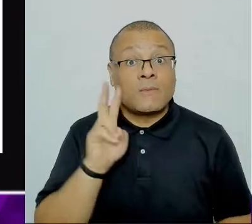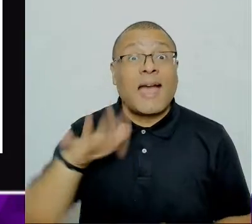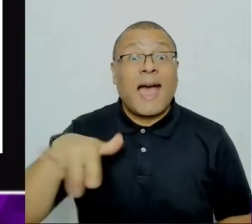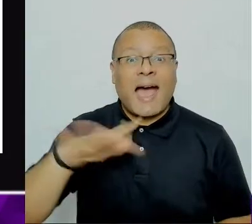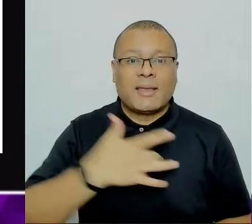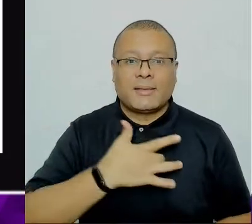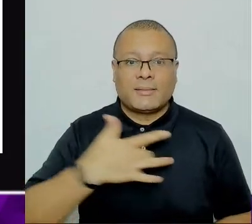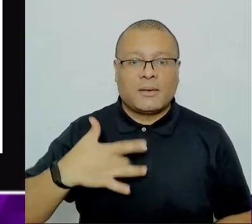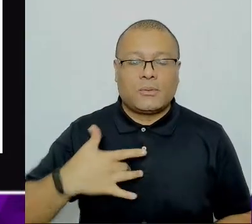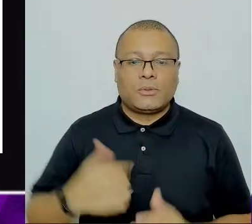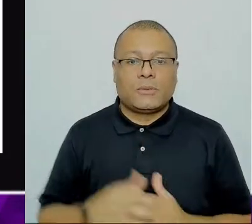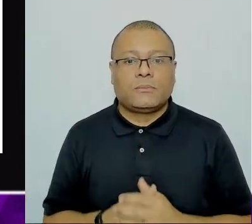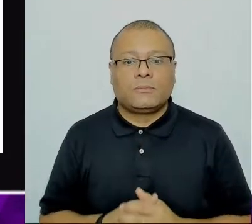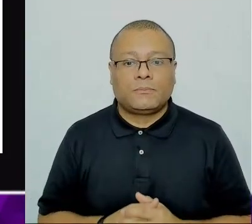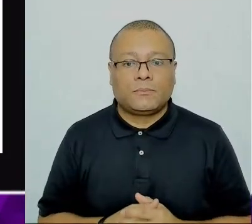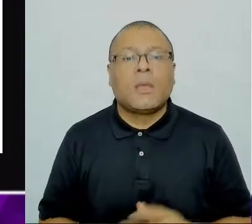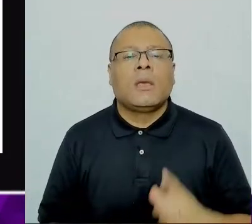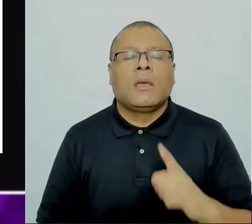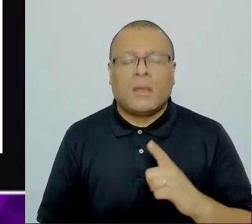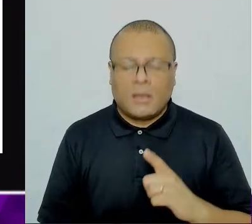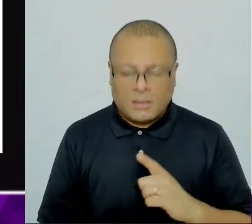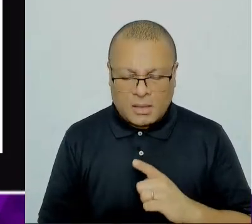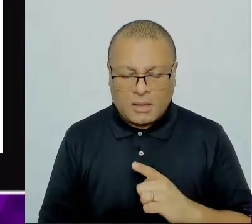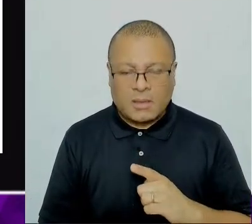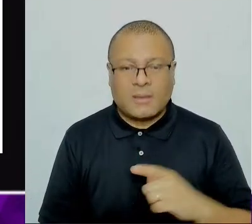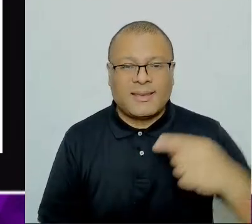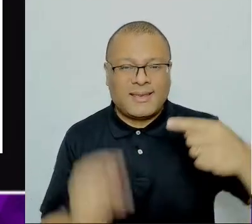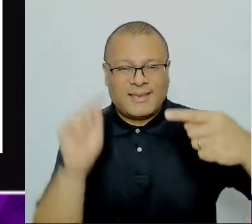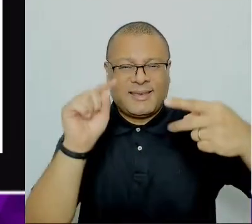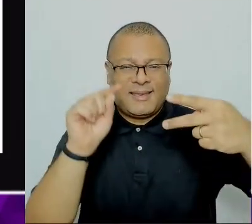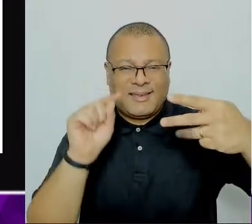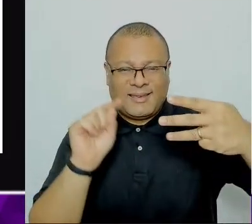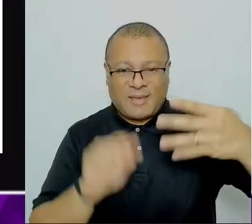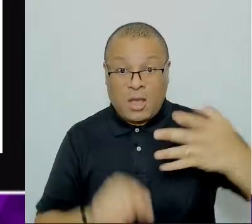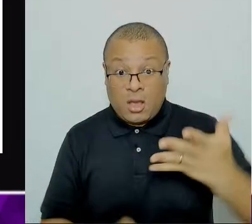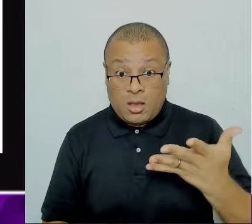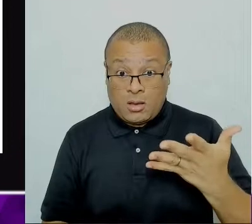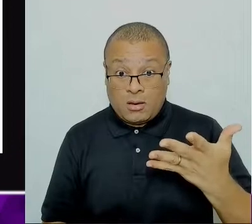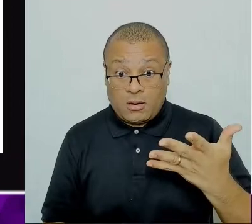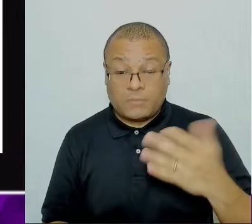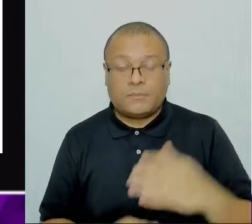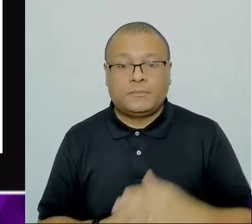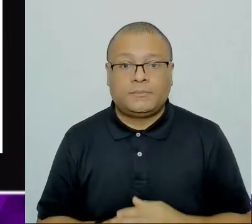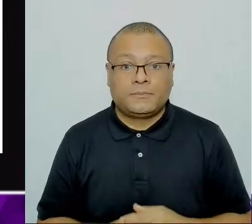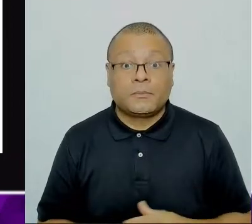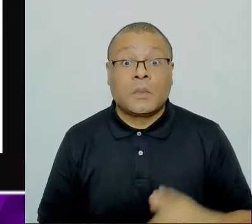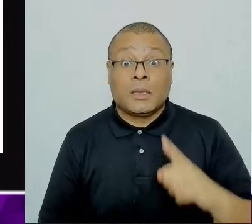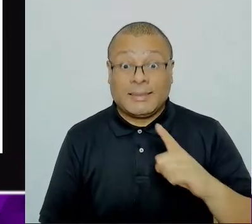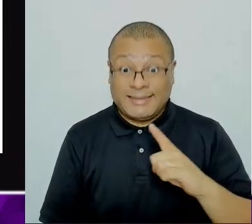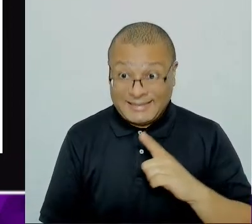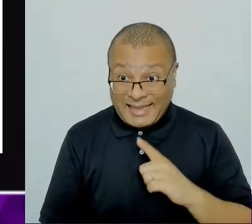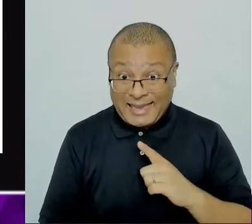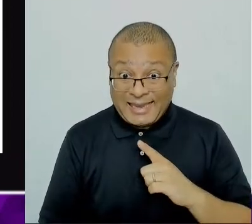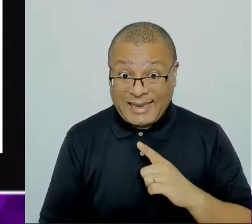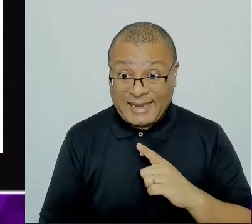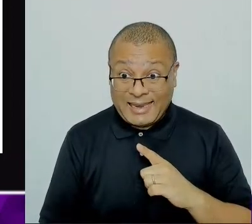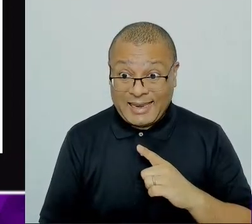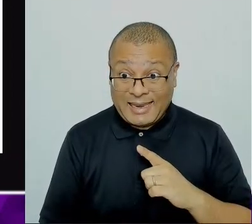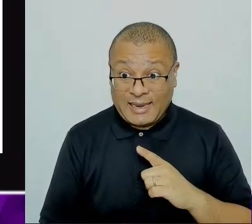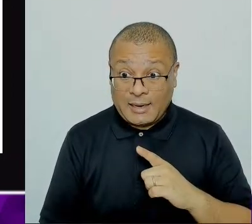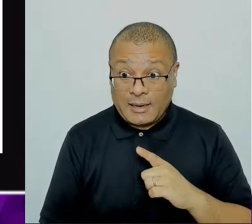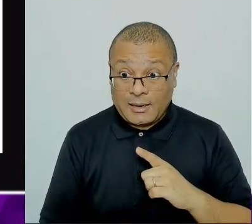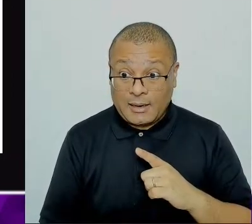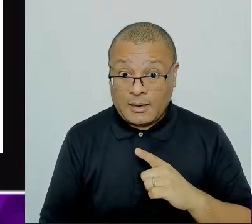saúde, ele tem basicamente esses players aqui. Se ele tem esses players,